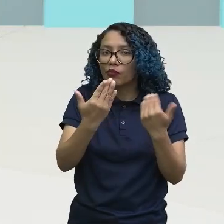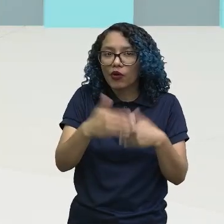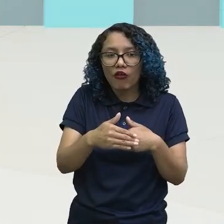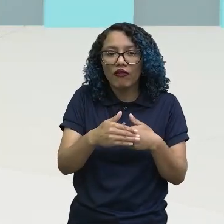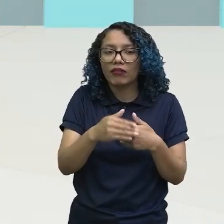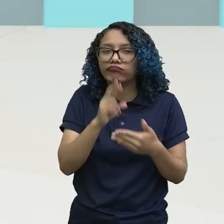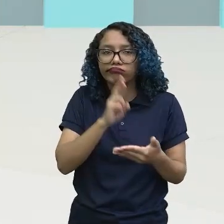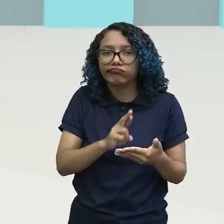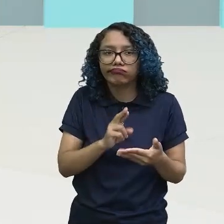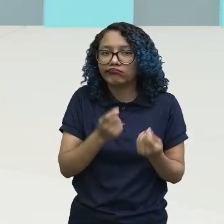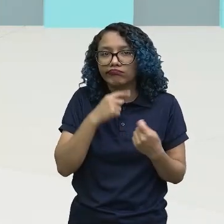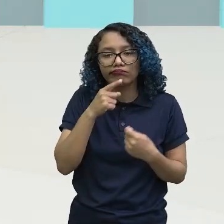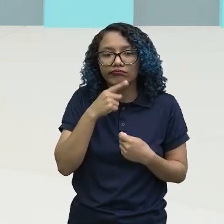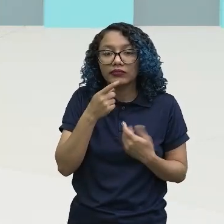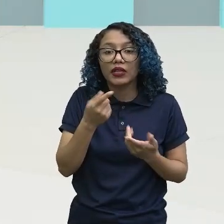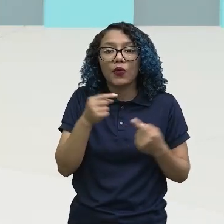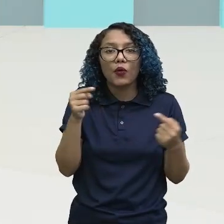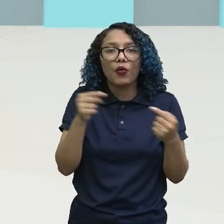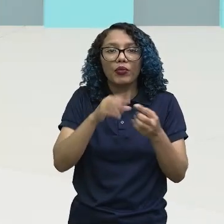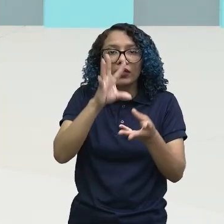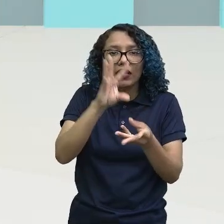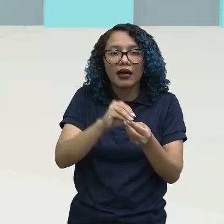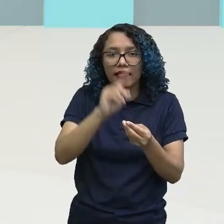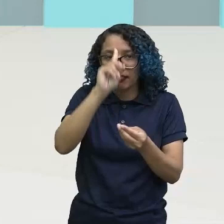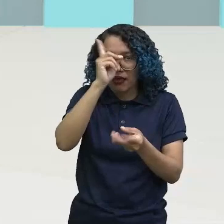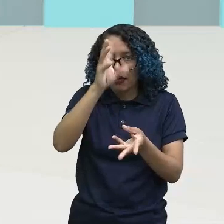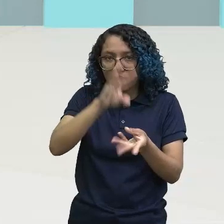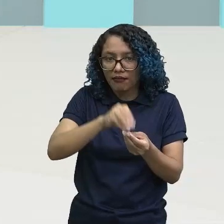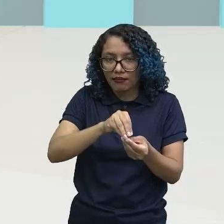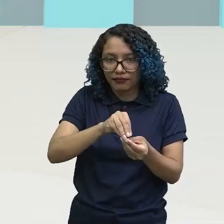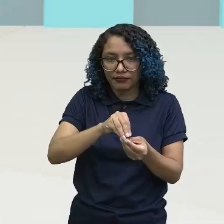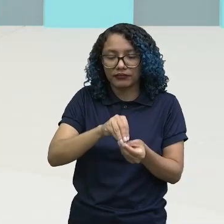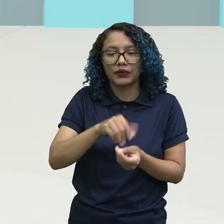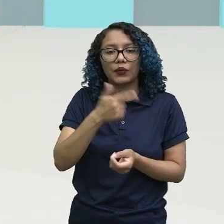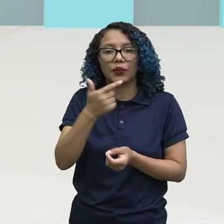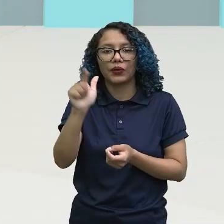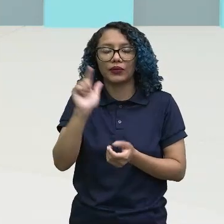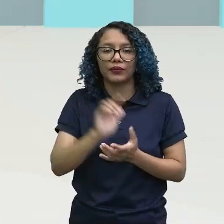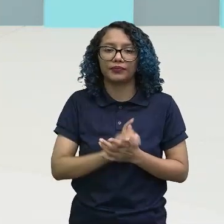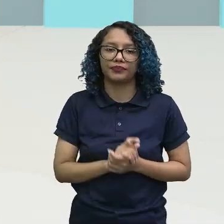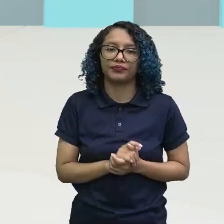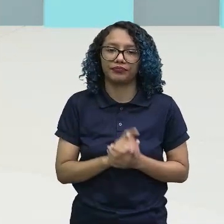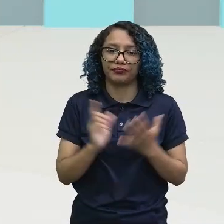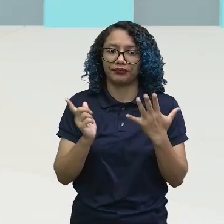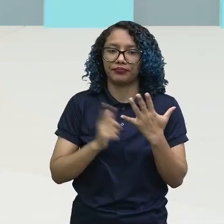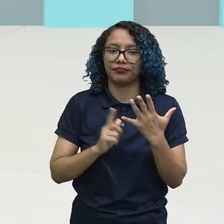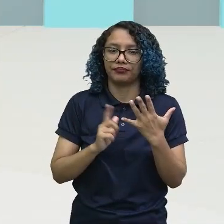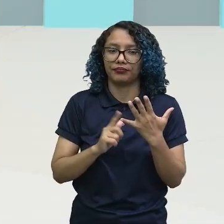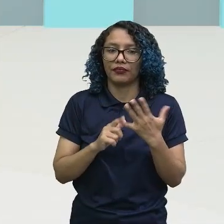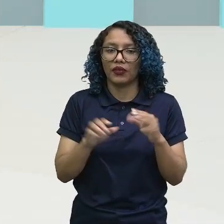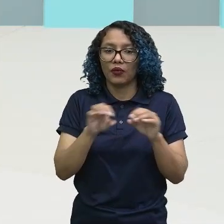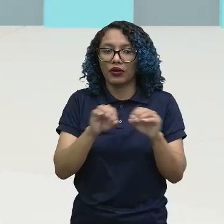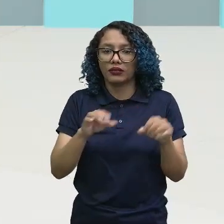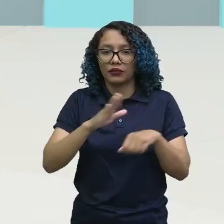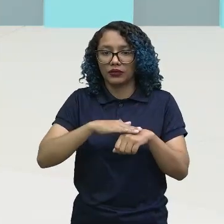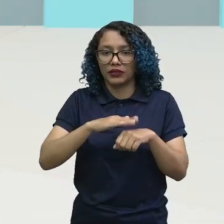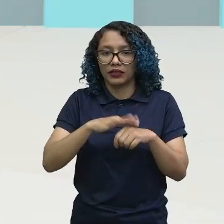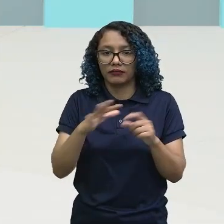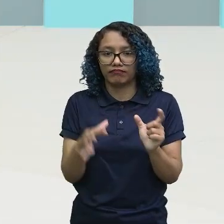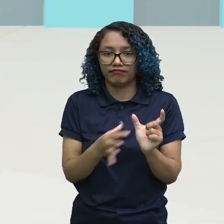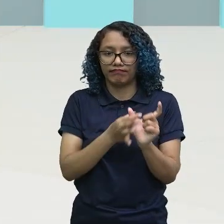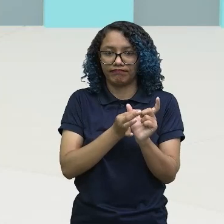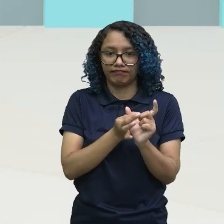fechamento de uma ideia aí. Seguindo, nós temos agora Há orações coordenadas sindéticas que